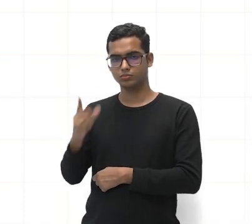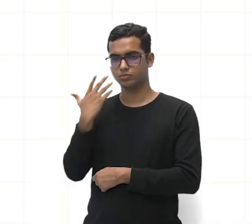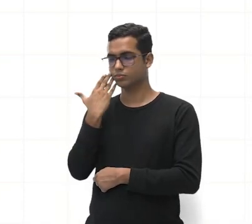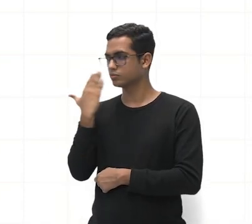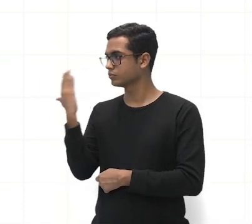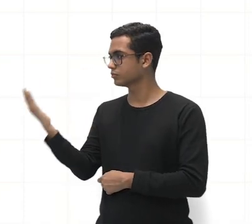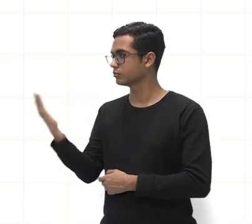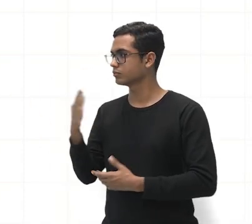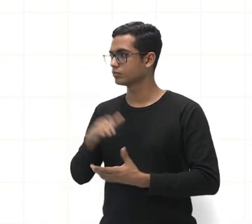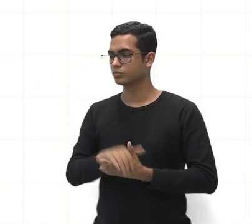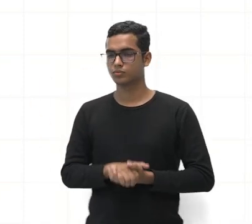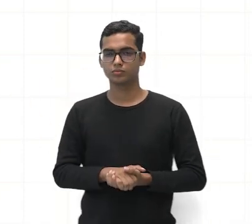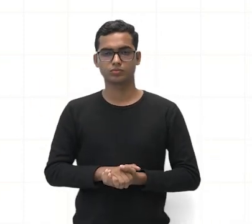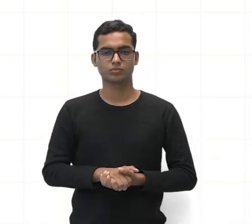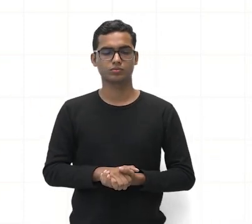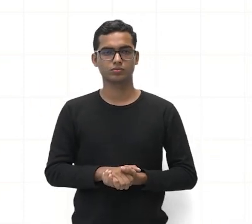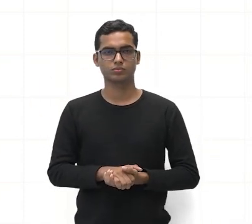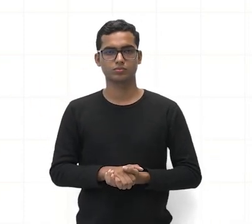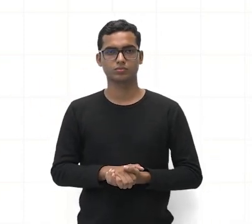anos-luz.